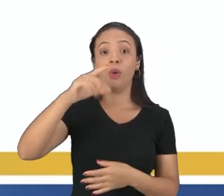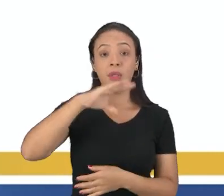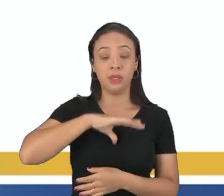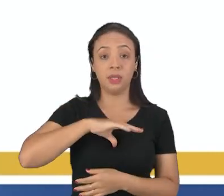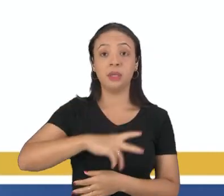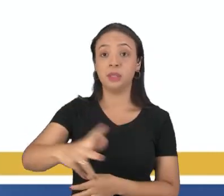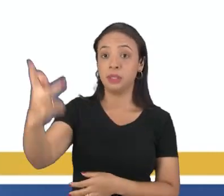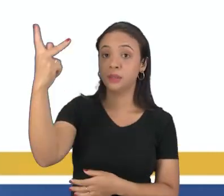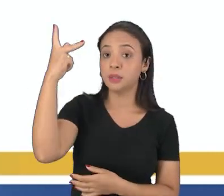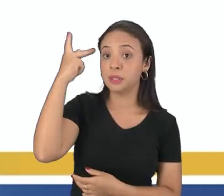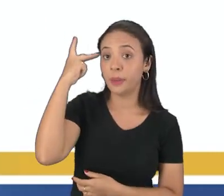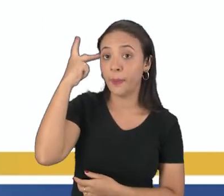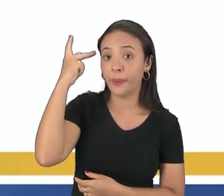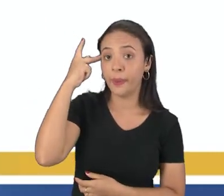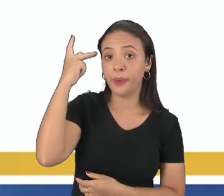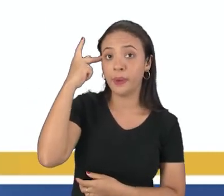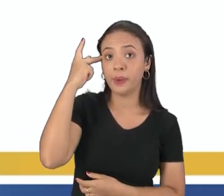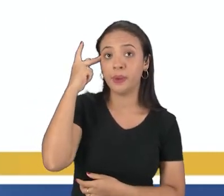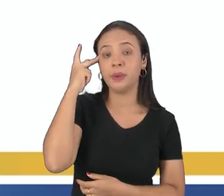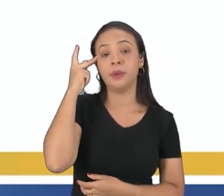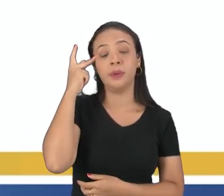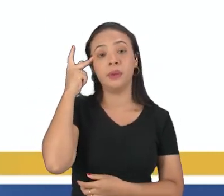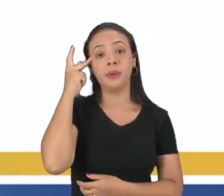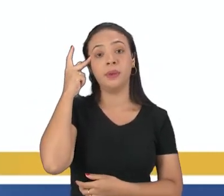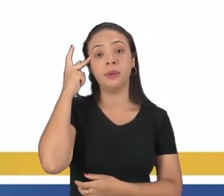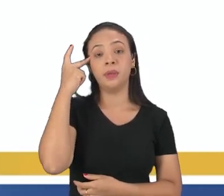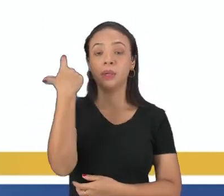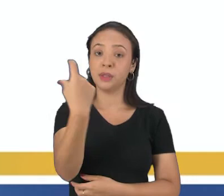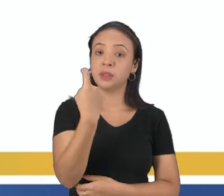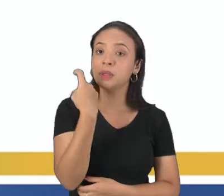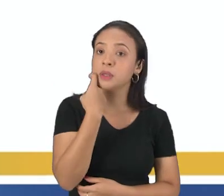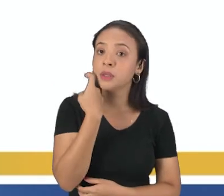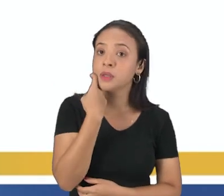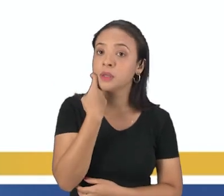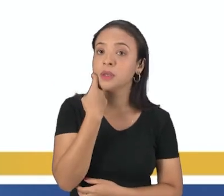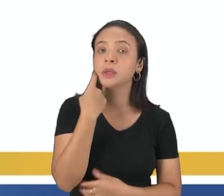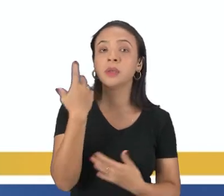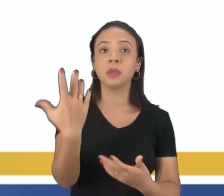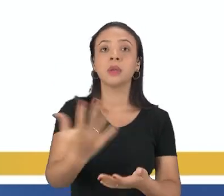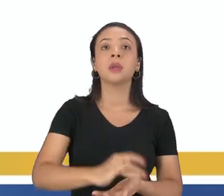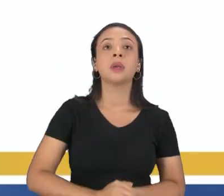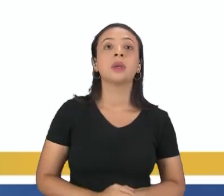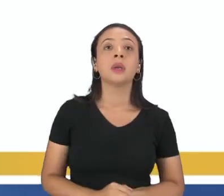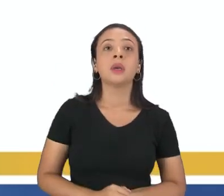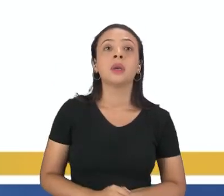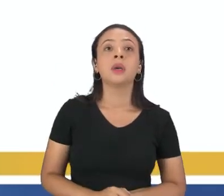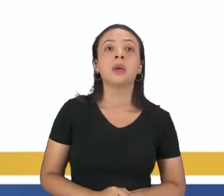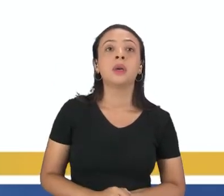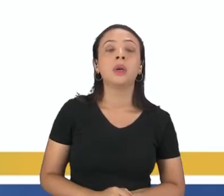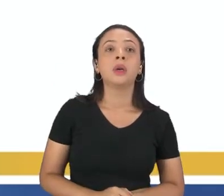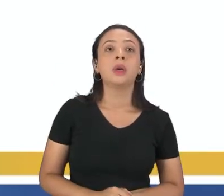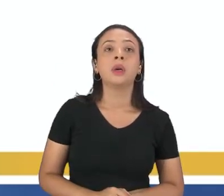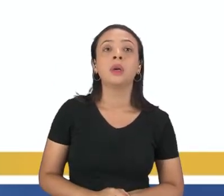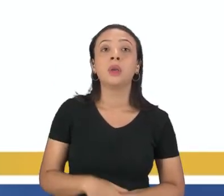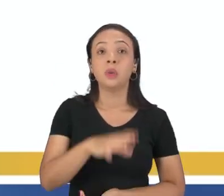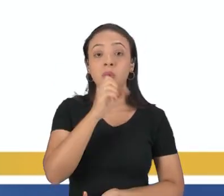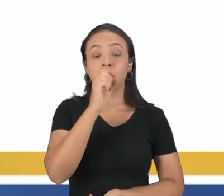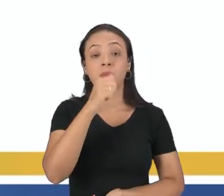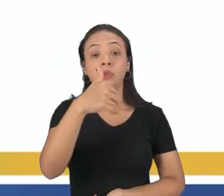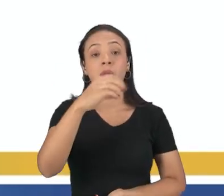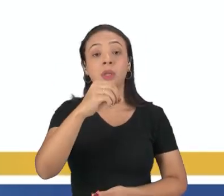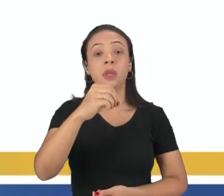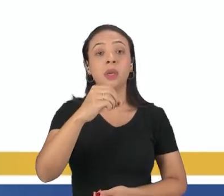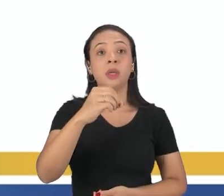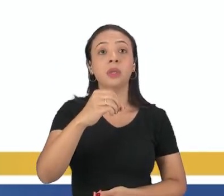né? A previsão do tempo na sexta-feira, no dia 20, ou no dia 9 do 3, no sábado, no dia 10 do 3, e